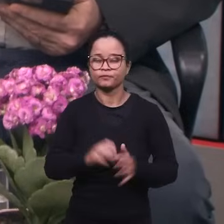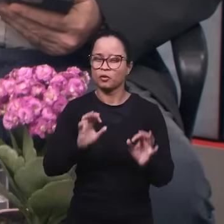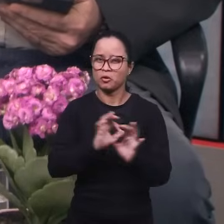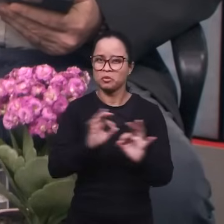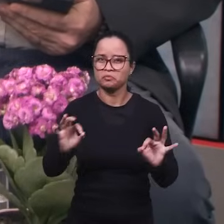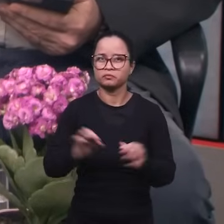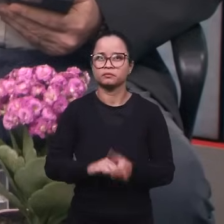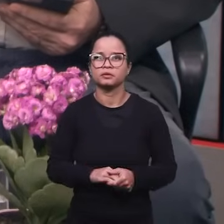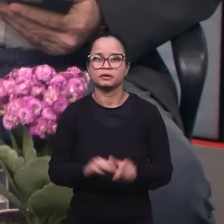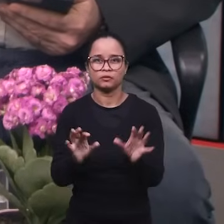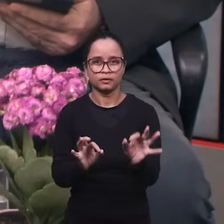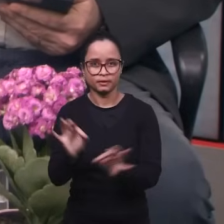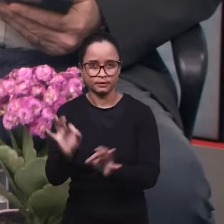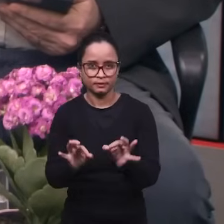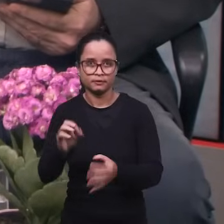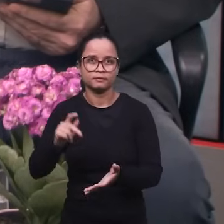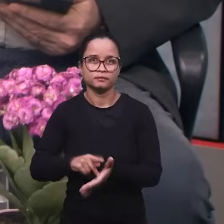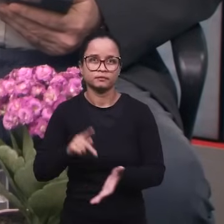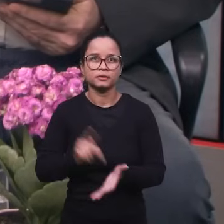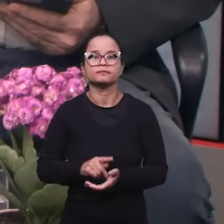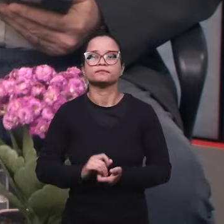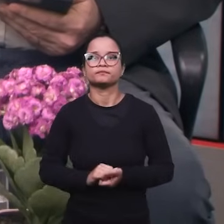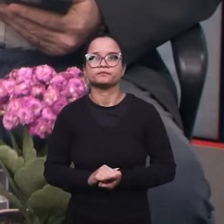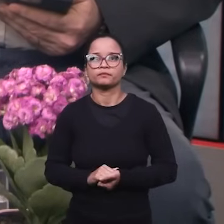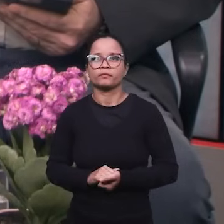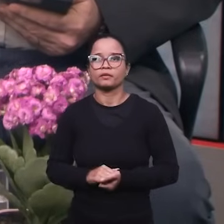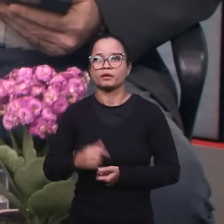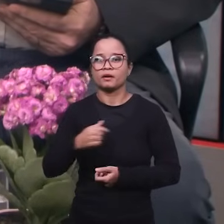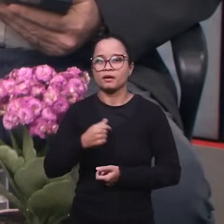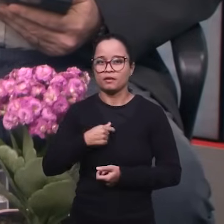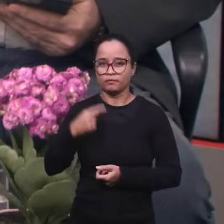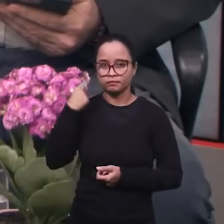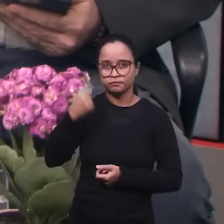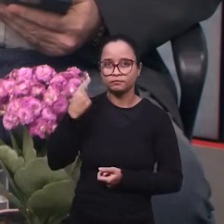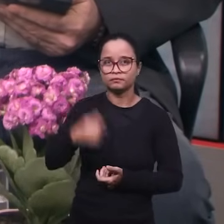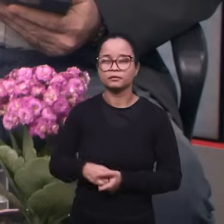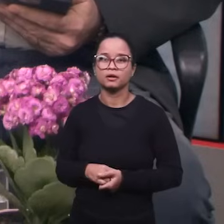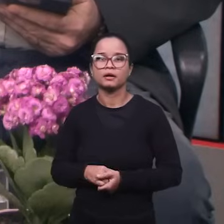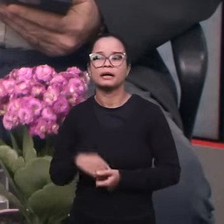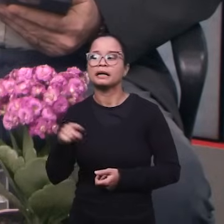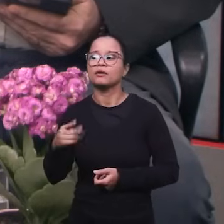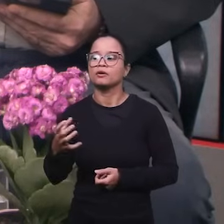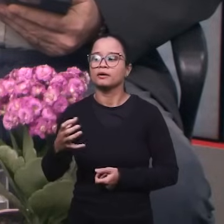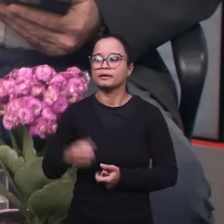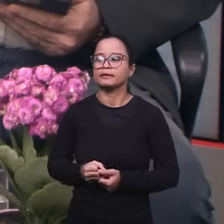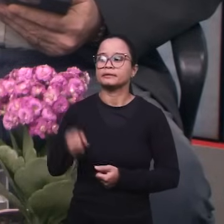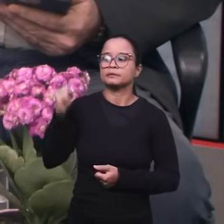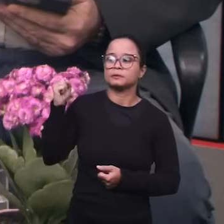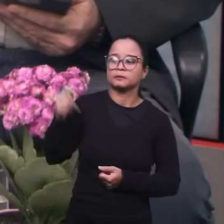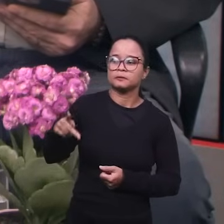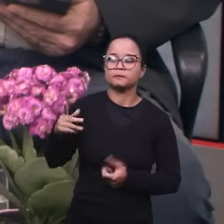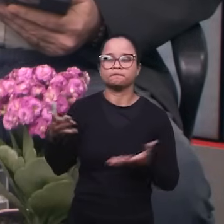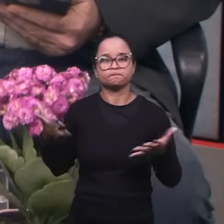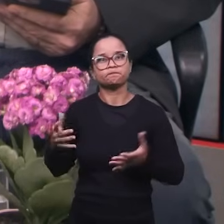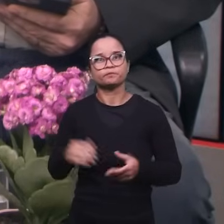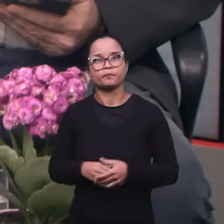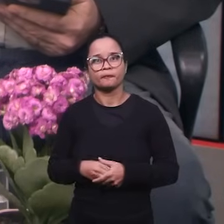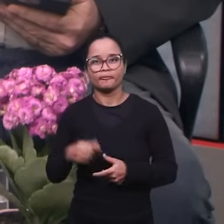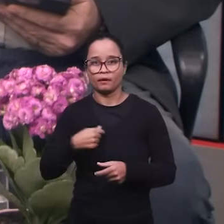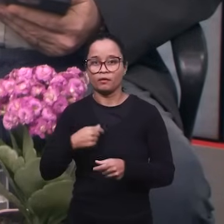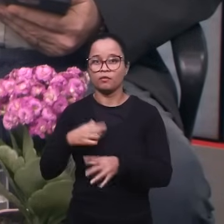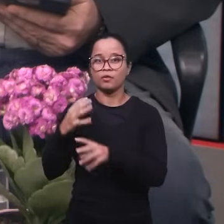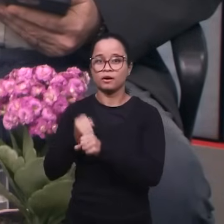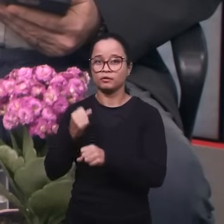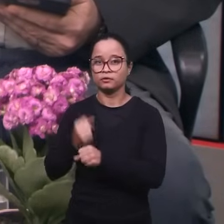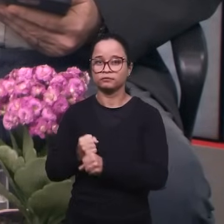ótimo. O planejamento mesmo, quando a gente pega... Eu como advogada, eu quero planejar a sua aposentadoria. Quanto que... Aí eu vou fazer